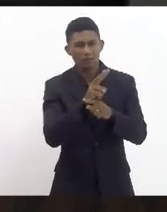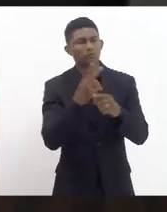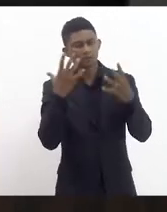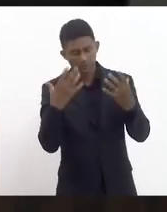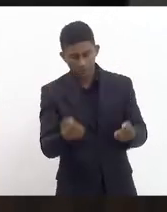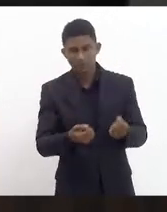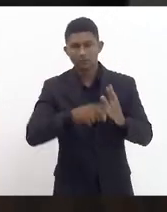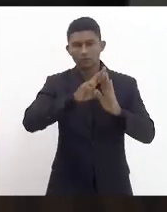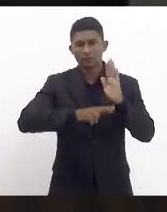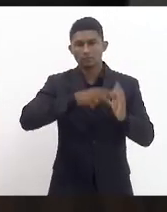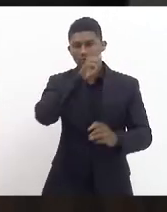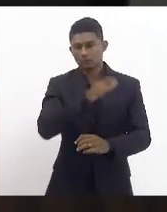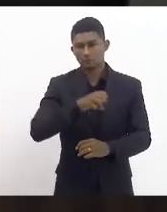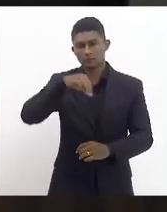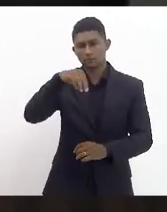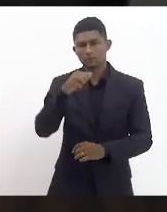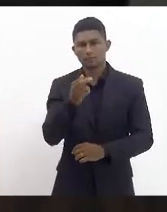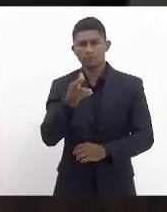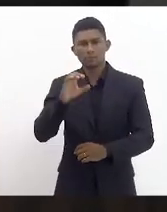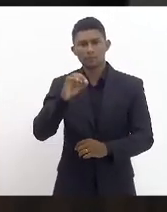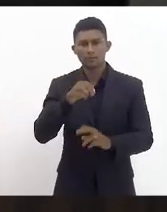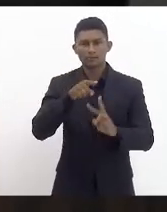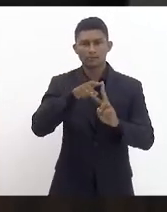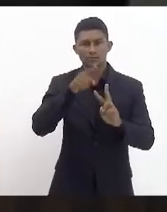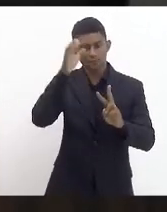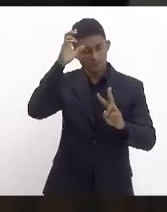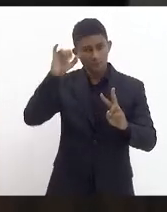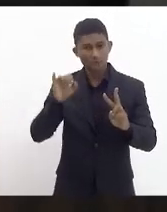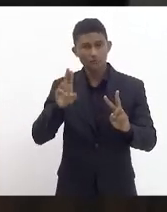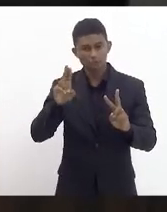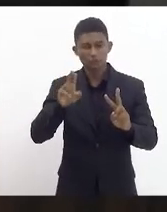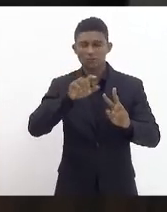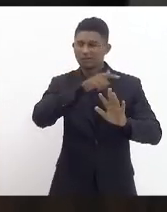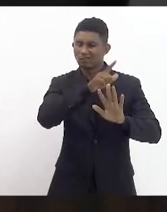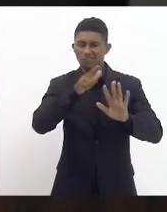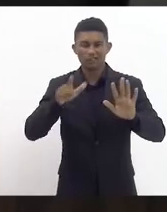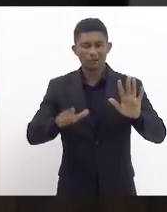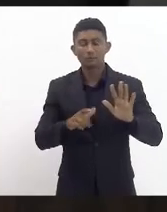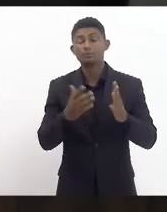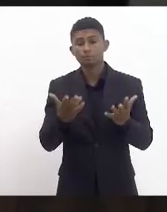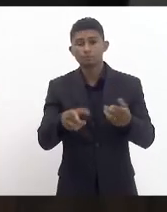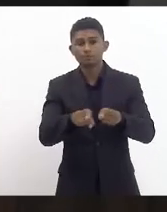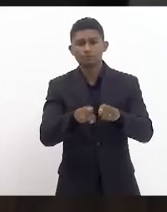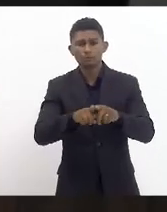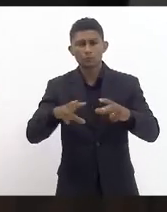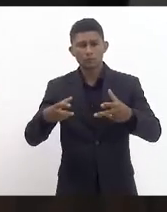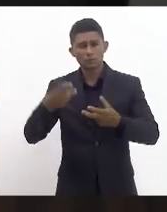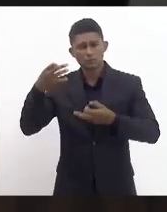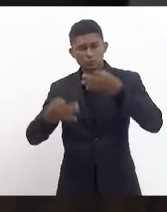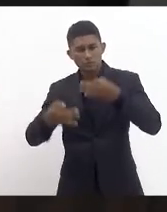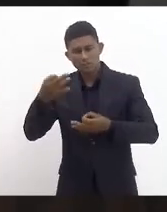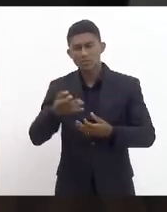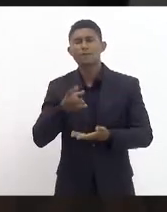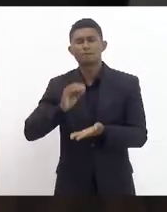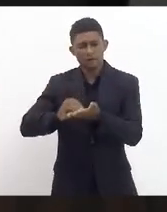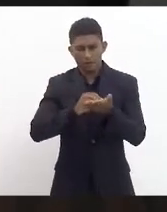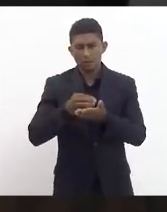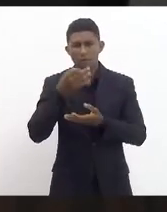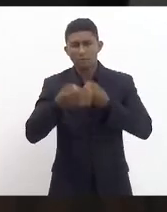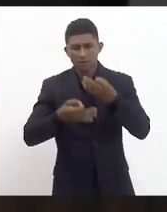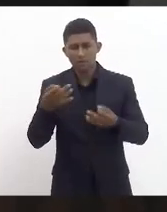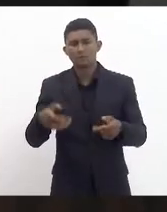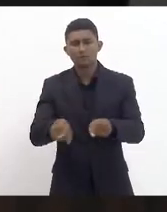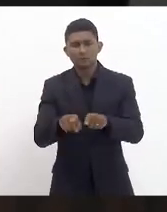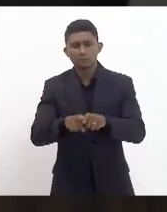deputado Márcio Pacheco, Célia Jordão, Eliomar Coelho, Tia Ju e Márcio Canela. Pendente de pareceres das comissões de Constituição, Justiça, de Turismo, de Cultura, de